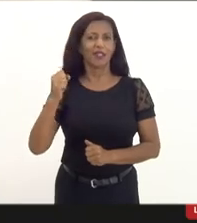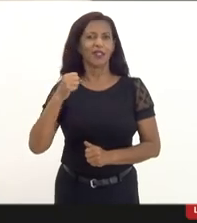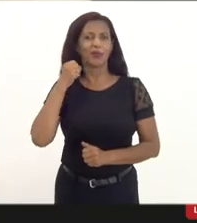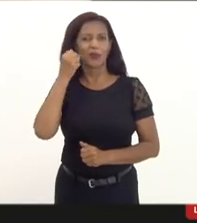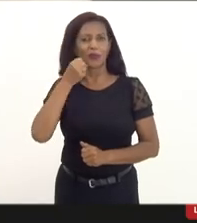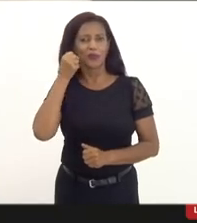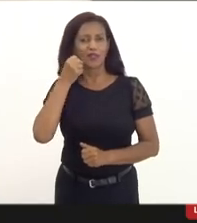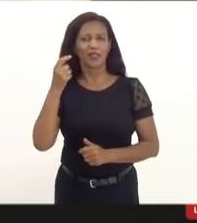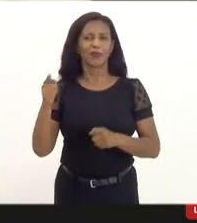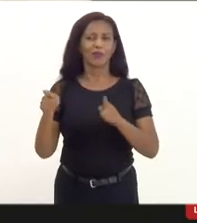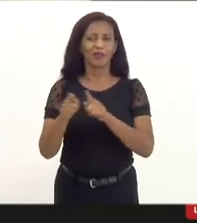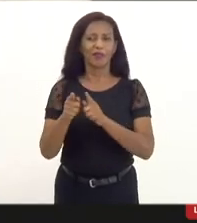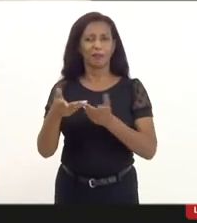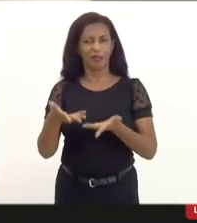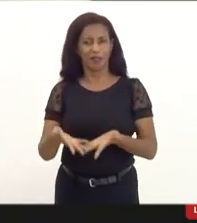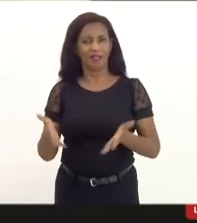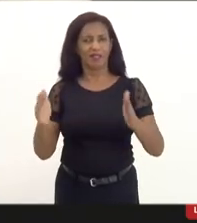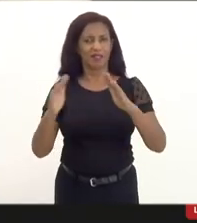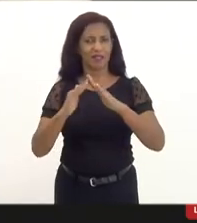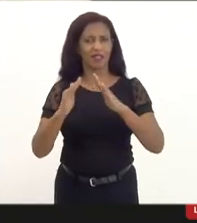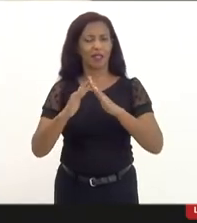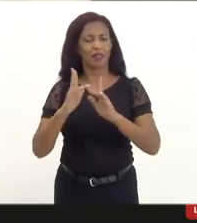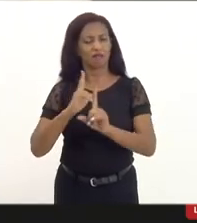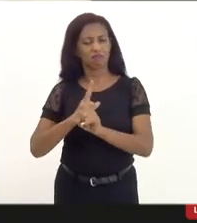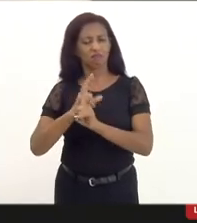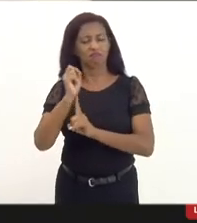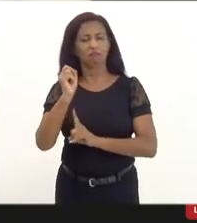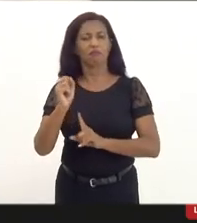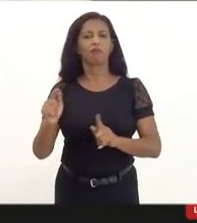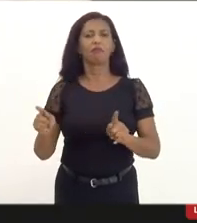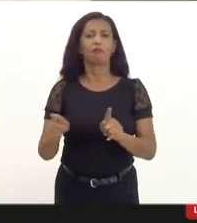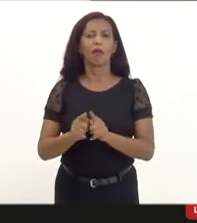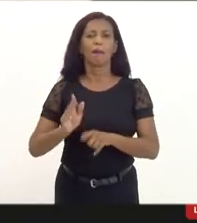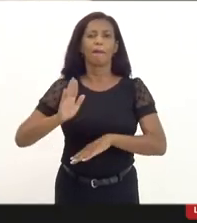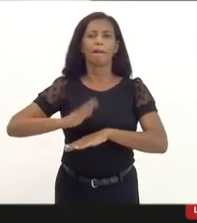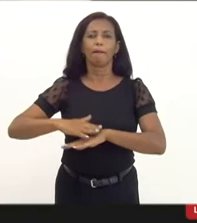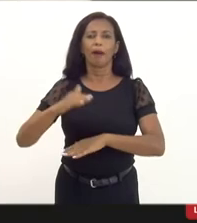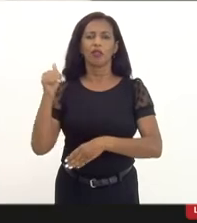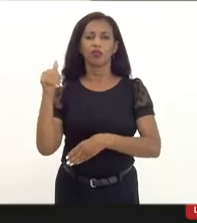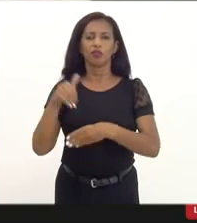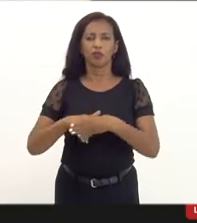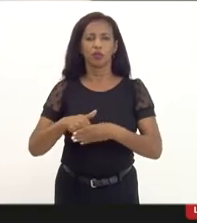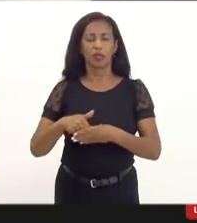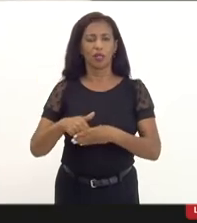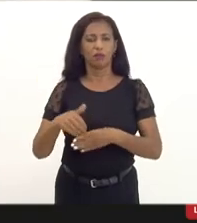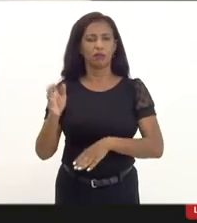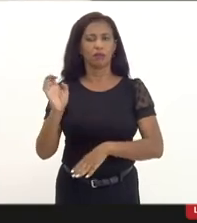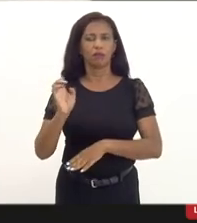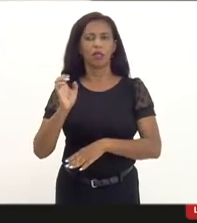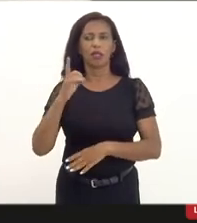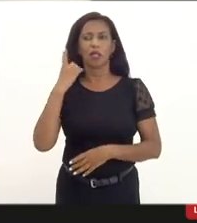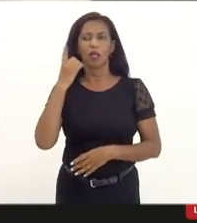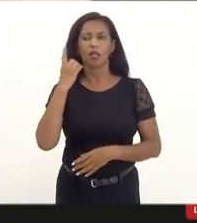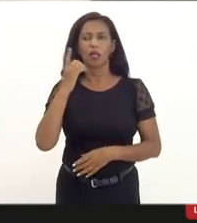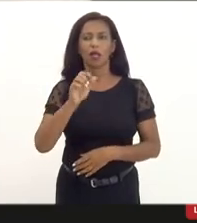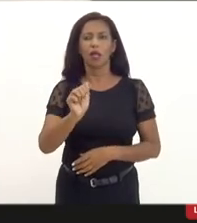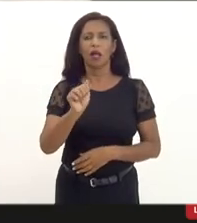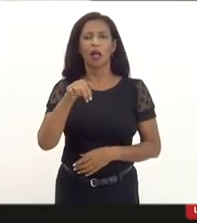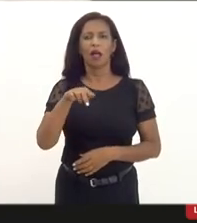36 essa casa dele que será disparado mais do Rio de Janeiro que o deputado